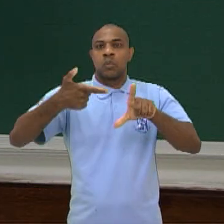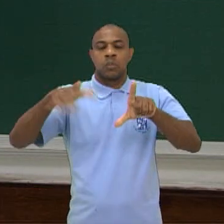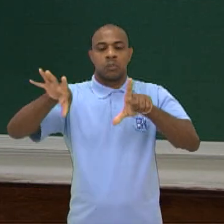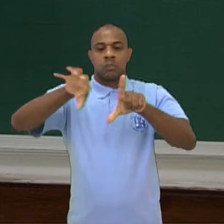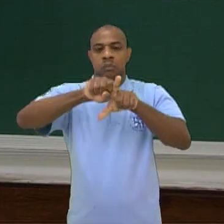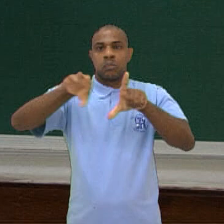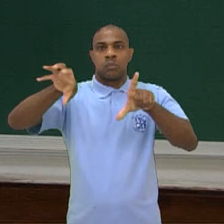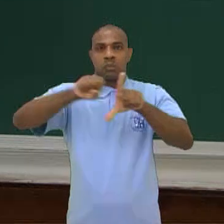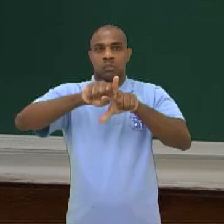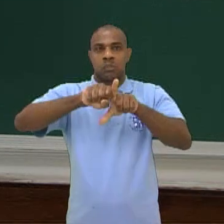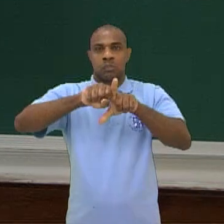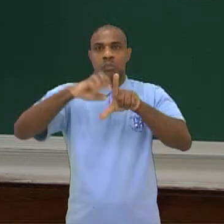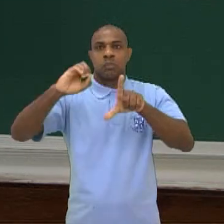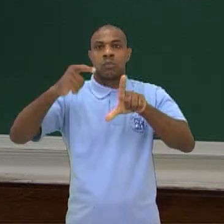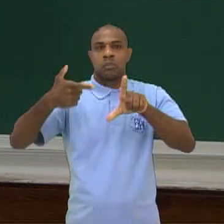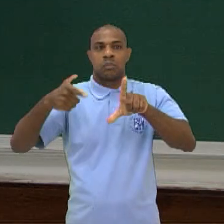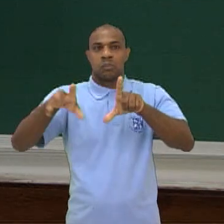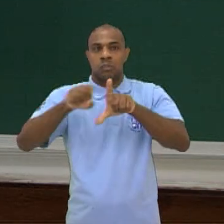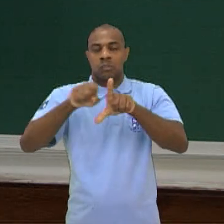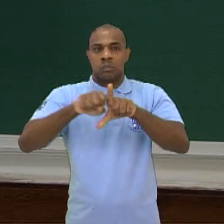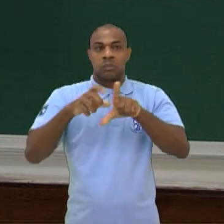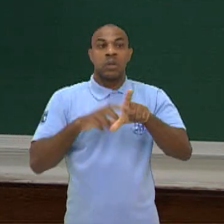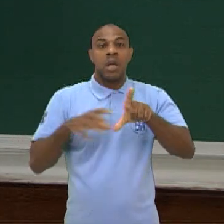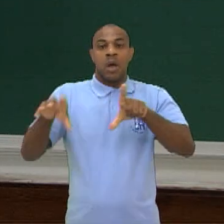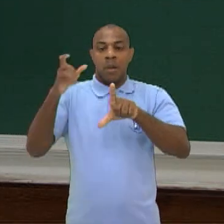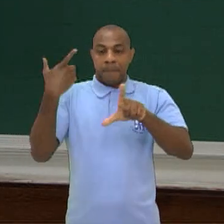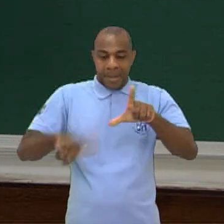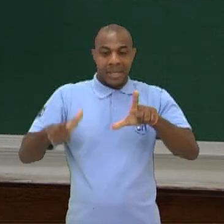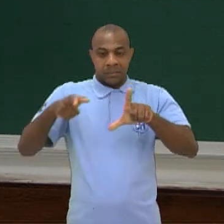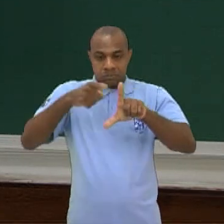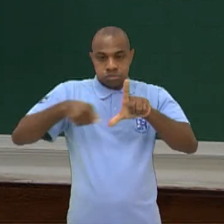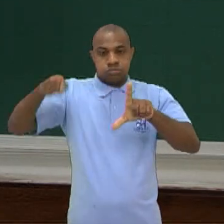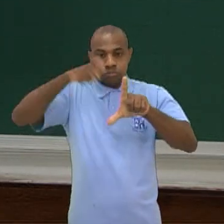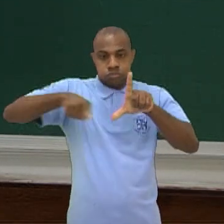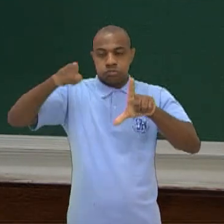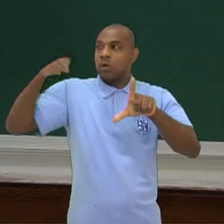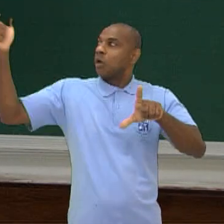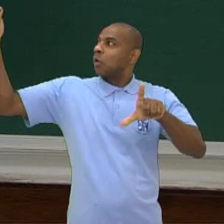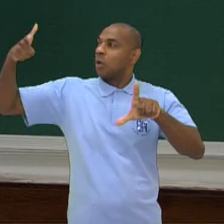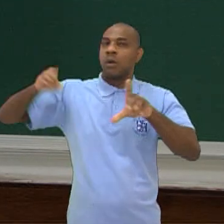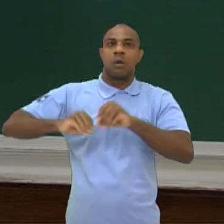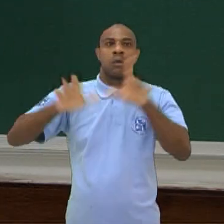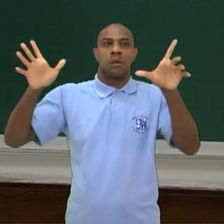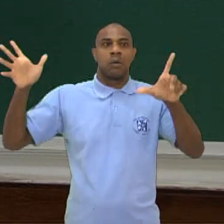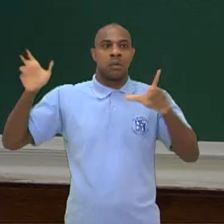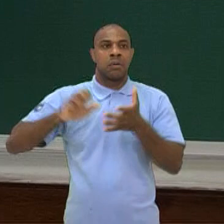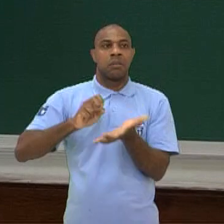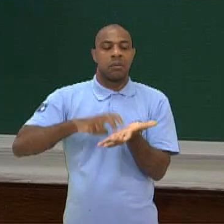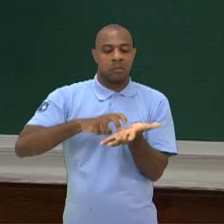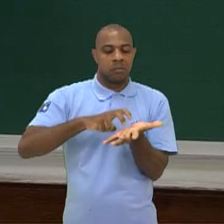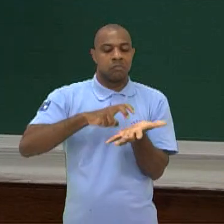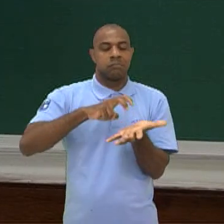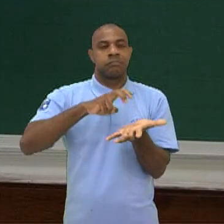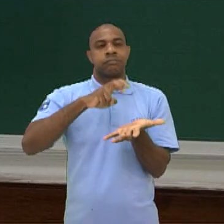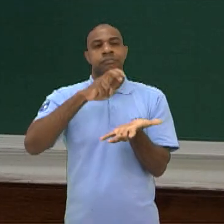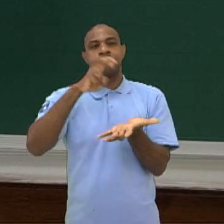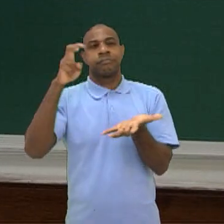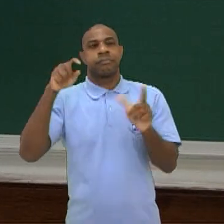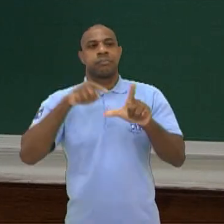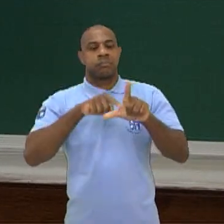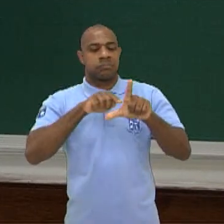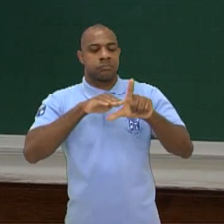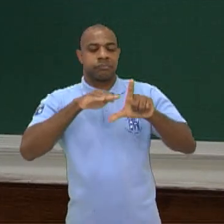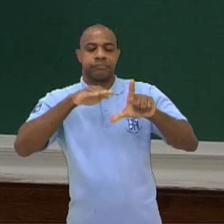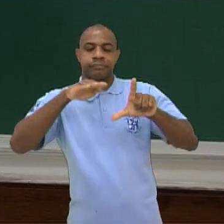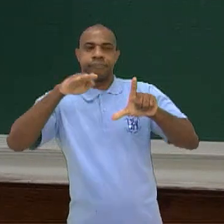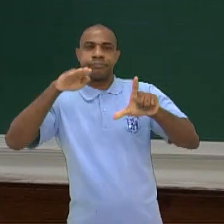oxigênio na fase clara da fotossíntese, que precisa de luz, ok? Conforme vai amanhecendo, vai aumentando a quantidade de luz, chega uma parte